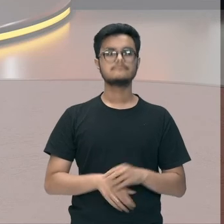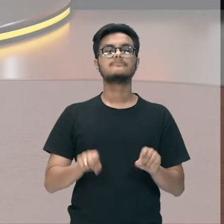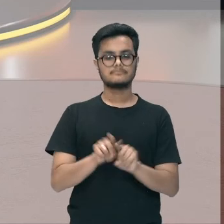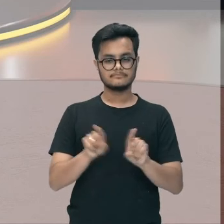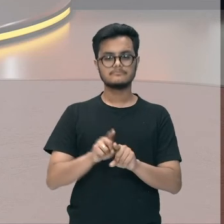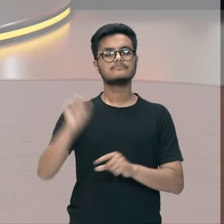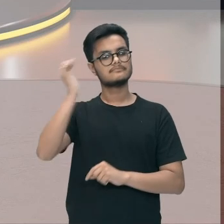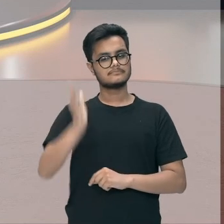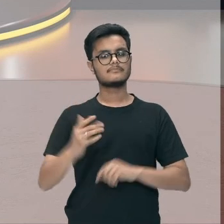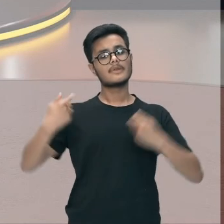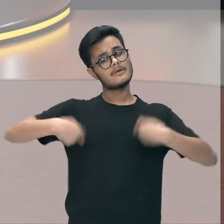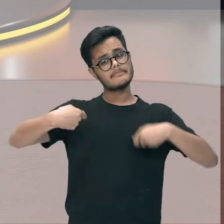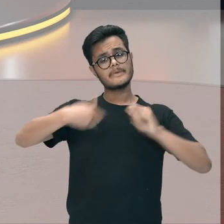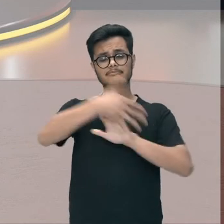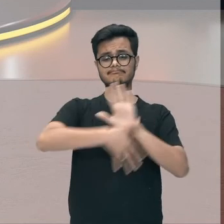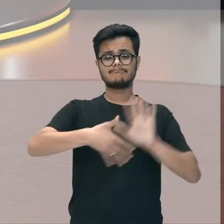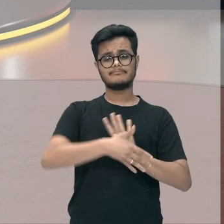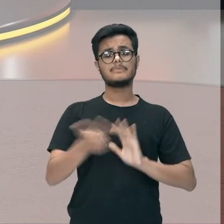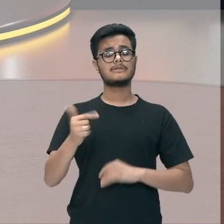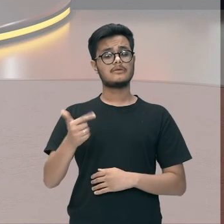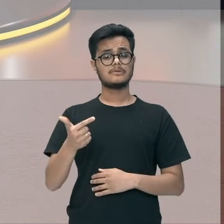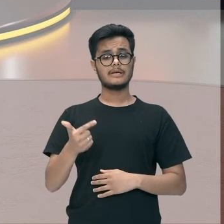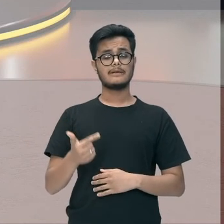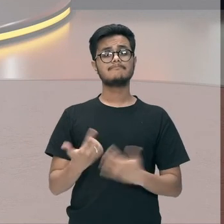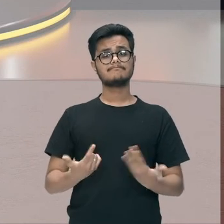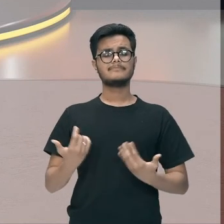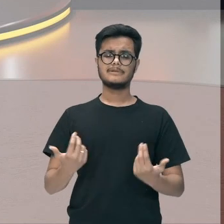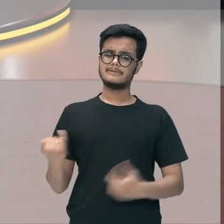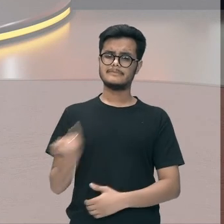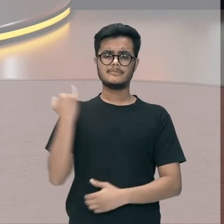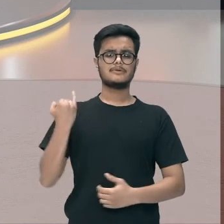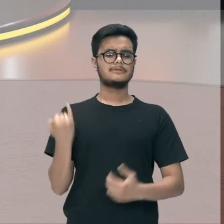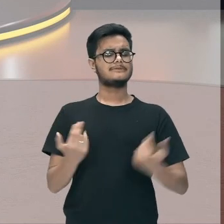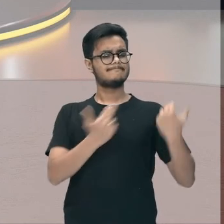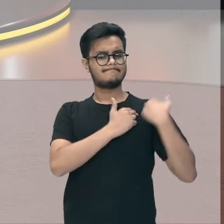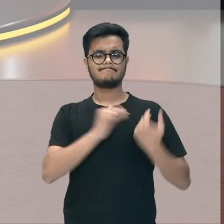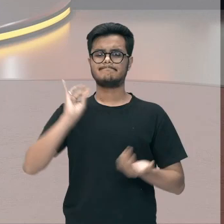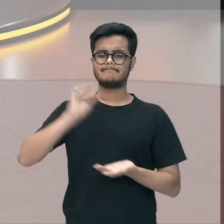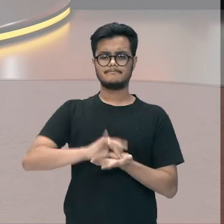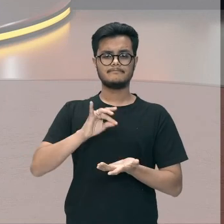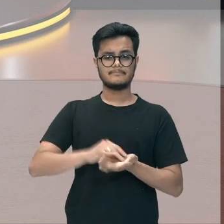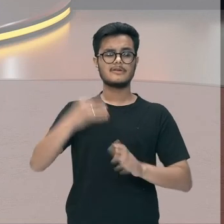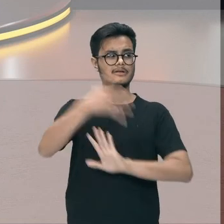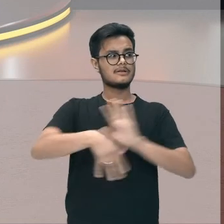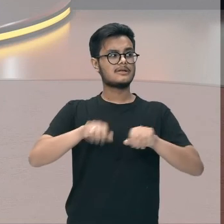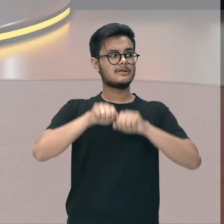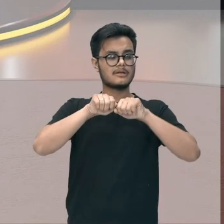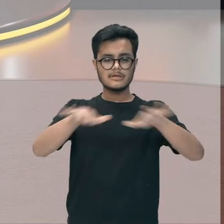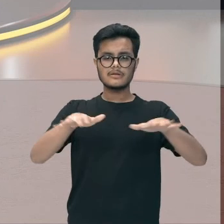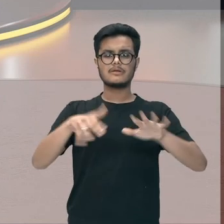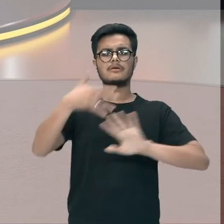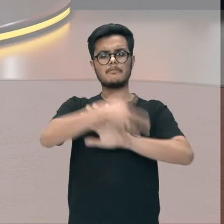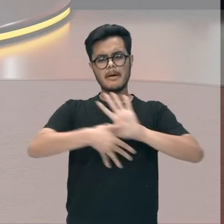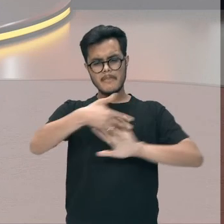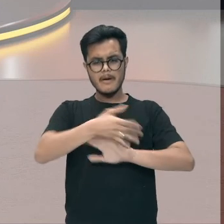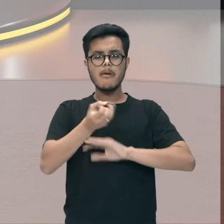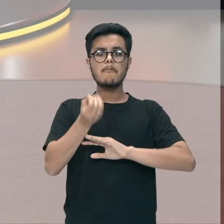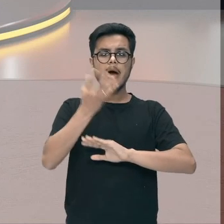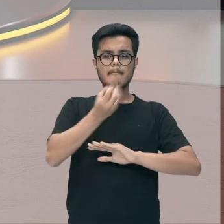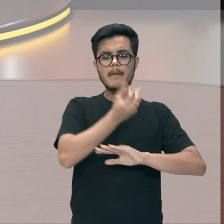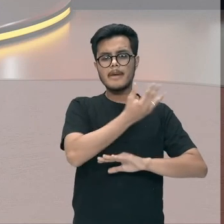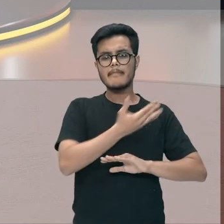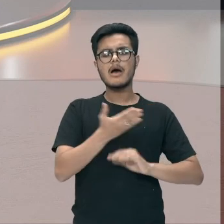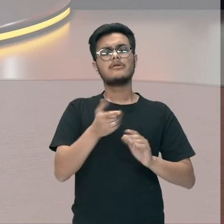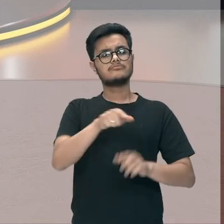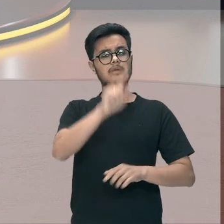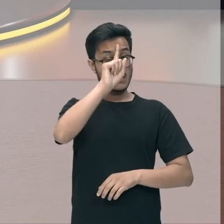carece de muitas ferrovias, porque a ferrovia ela é fundamental nesse processo, né, de expansão comercial, porque é um modal